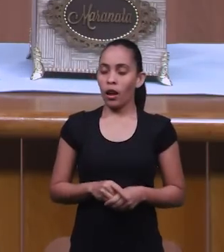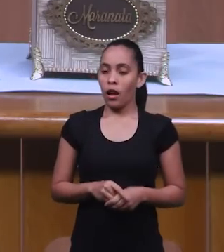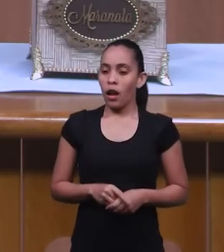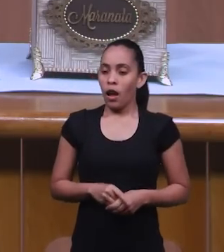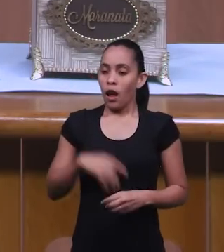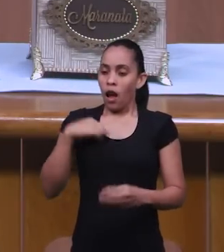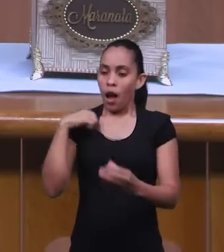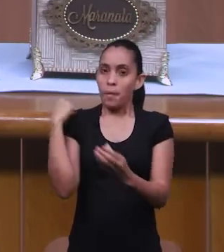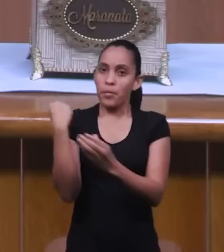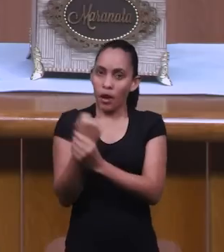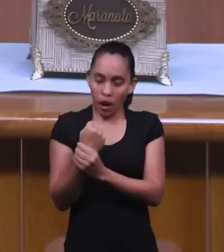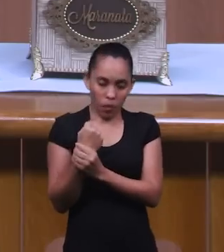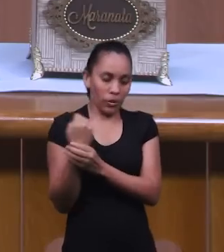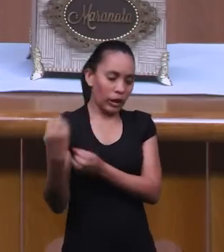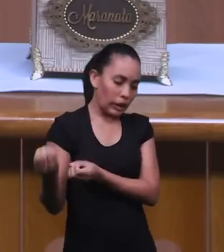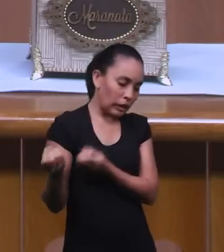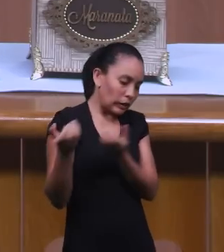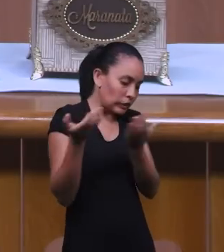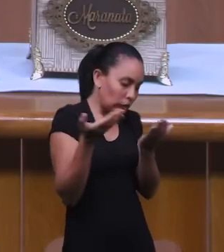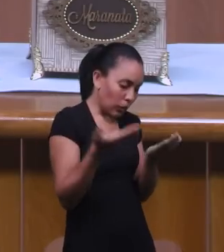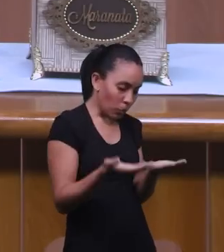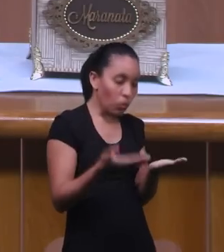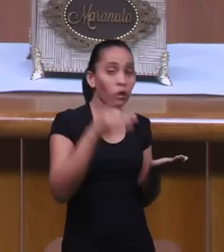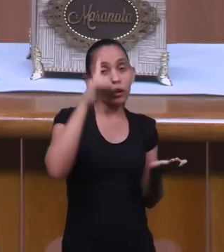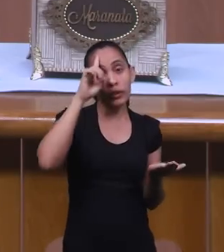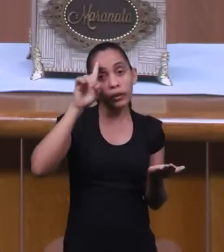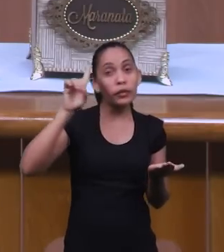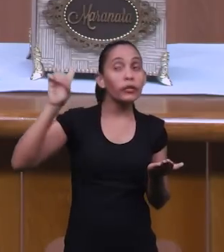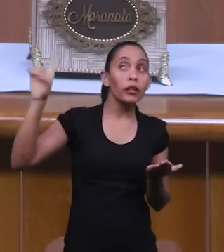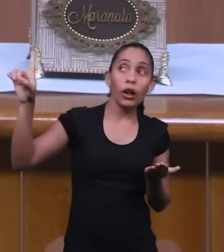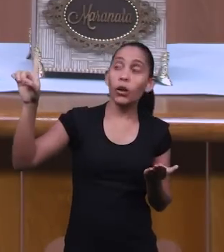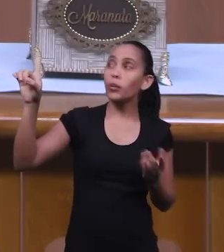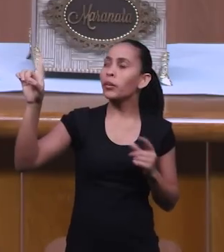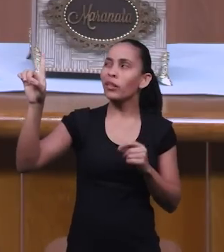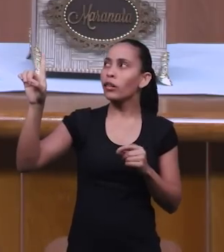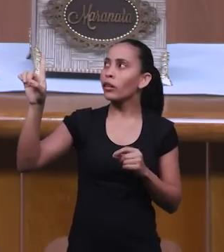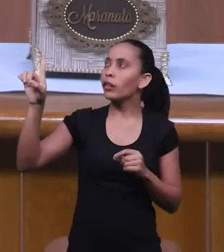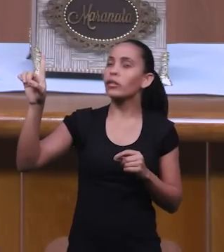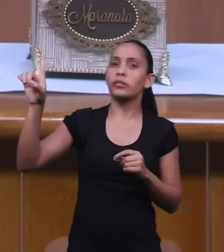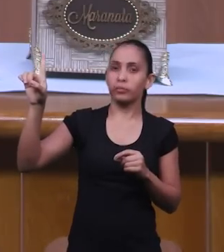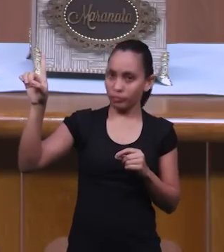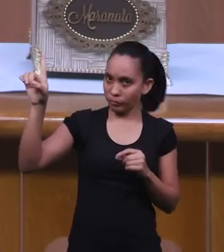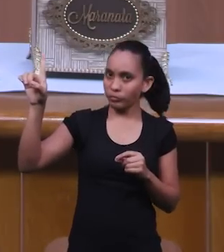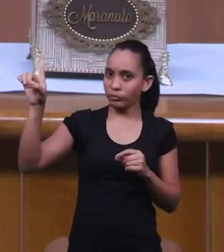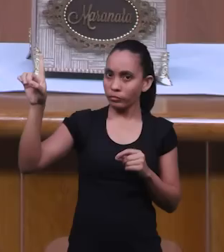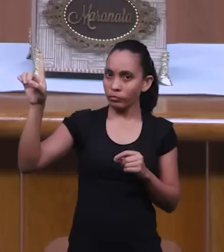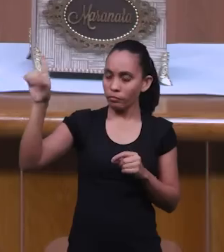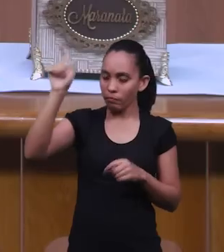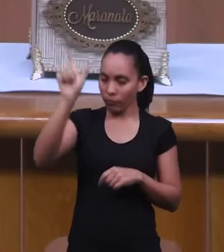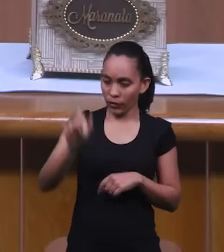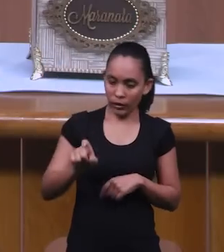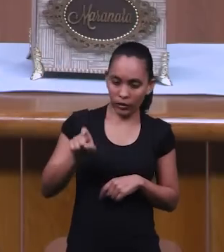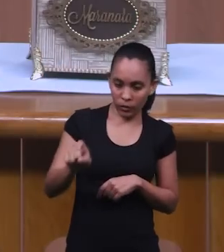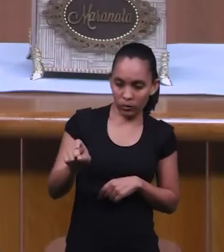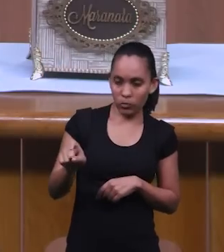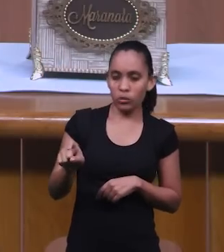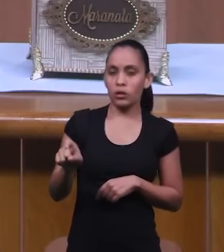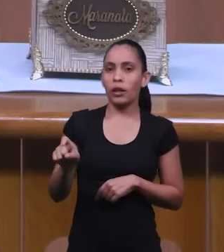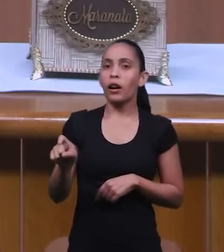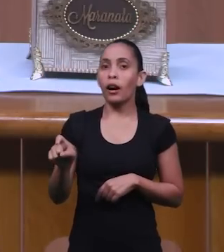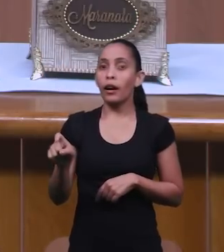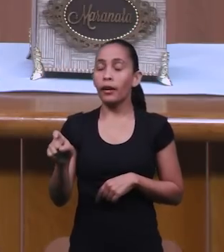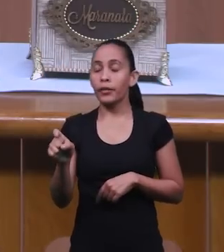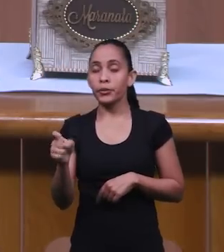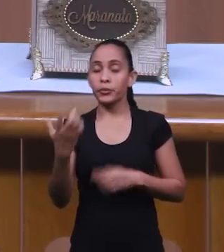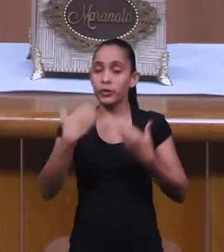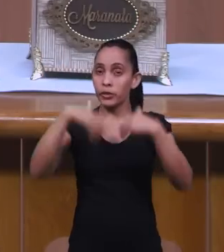dízimos a Melquisedeque, ele estava considerando que Deus, ele era tributário de Deus. A semelhança dos reis que eram dominados